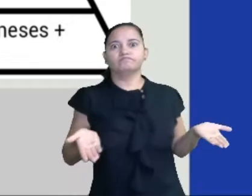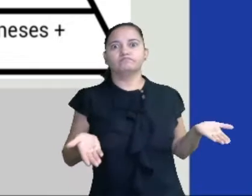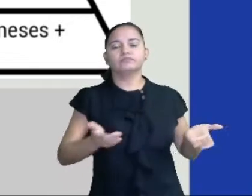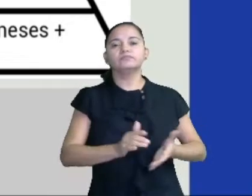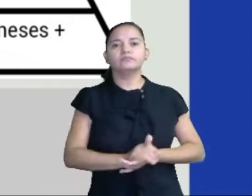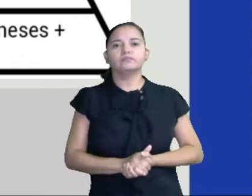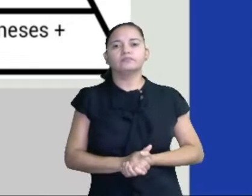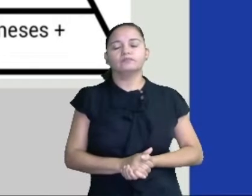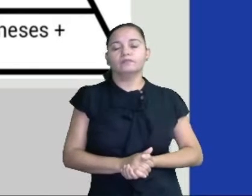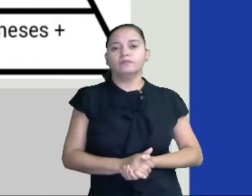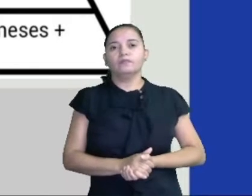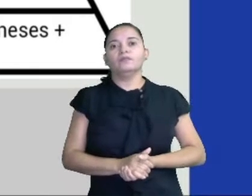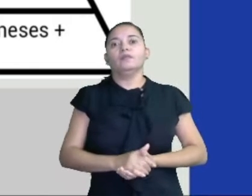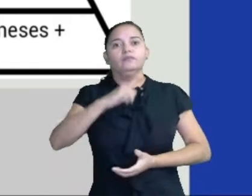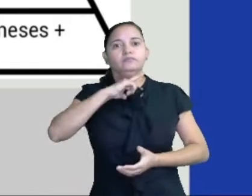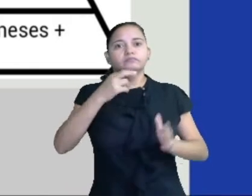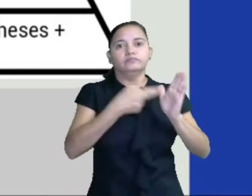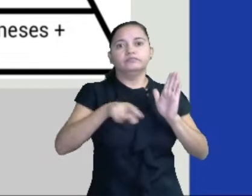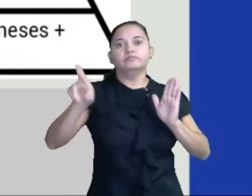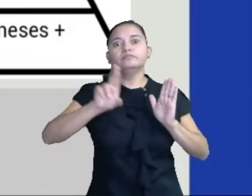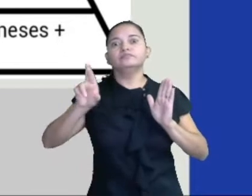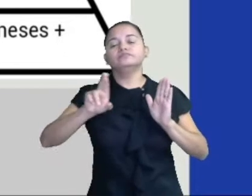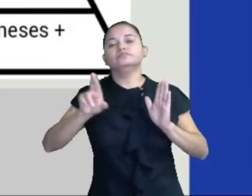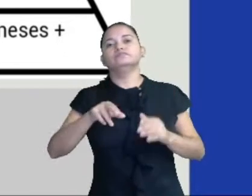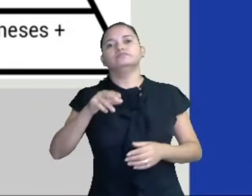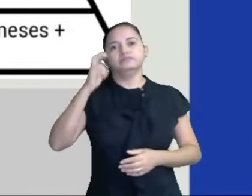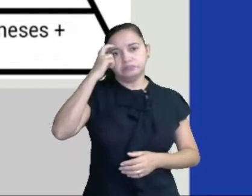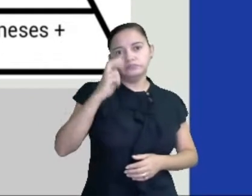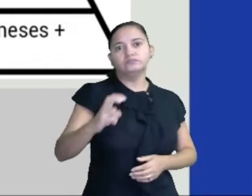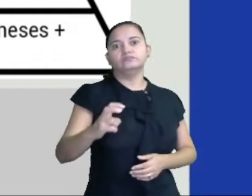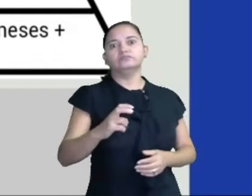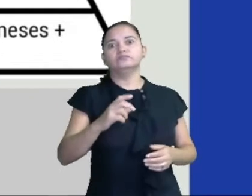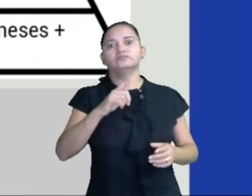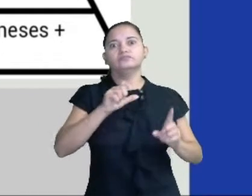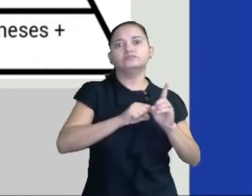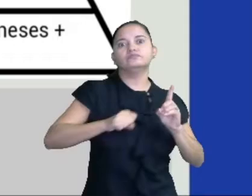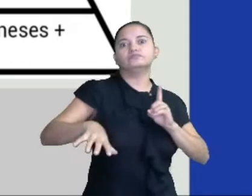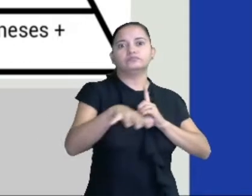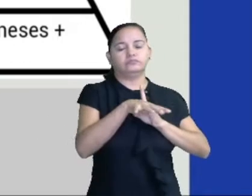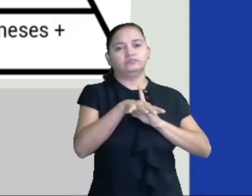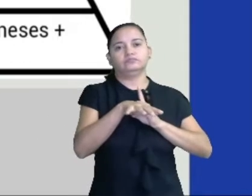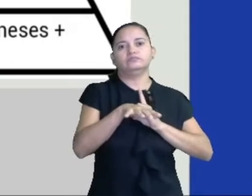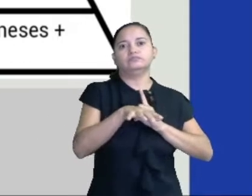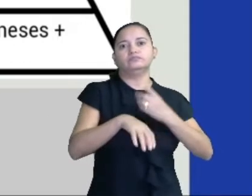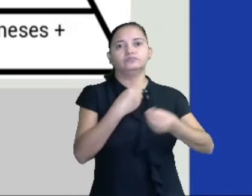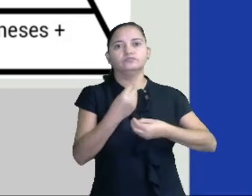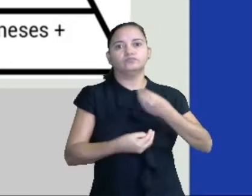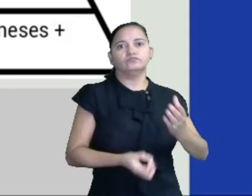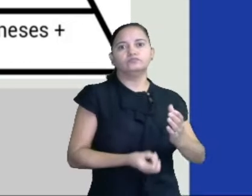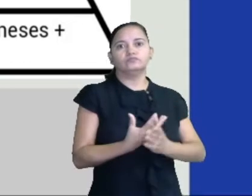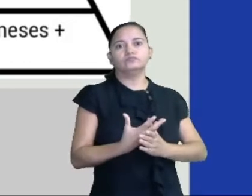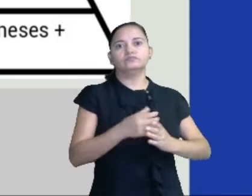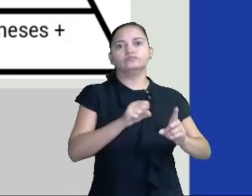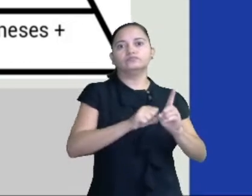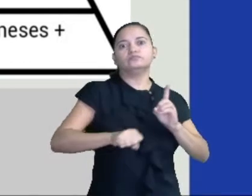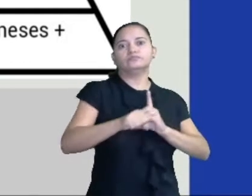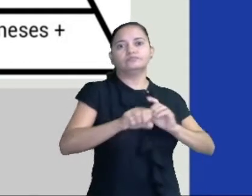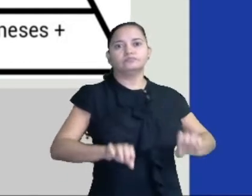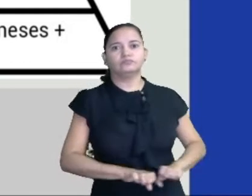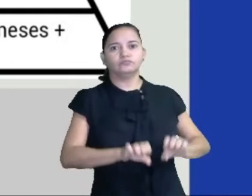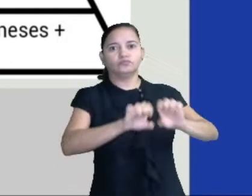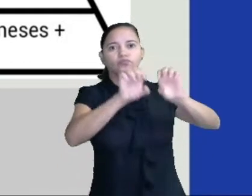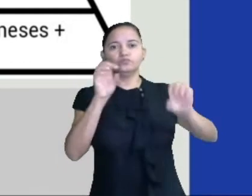nós conhecemos por Oriente Médio. Essa região, o Oriente Médio, que fica